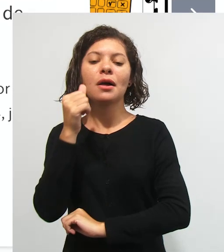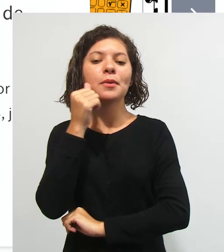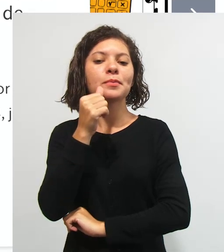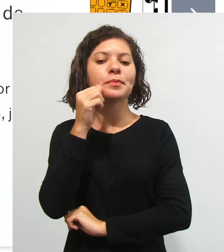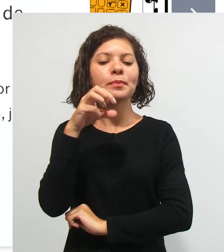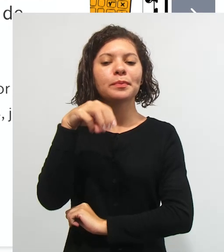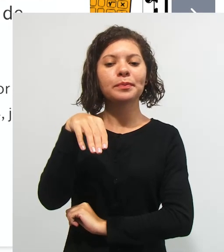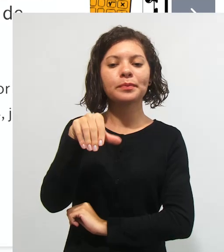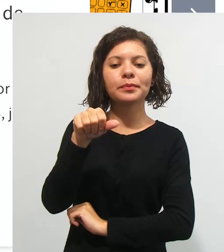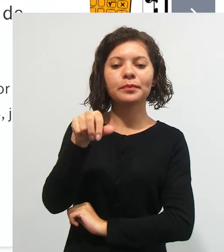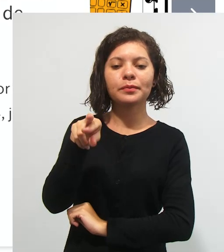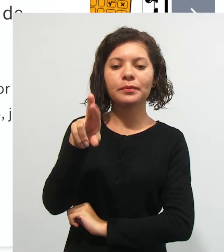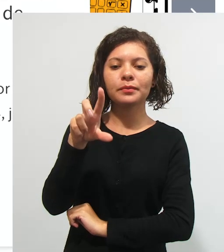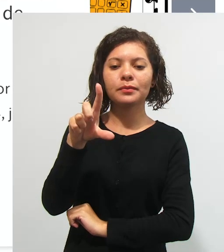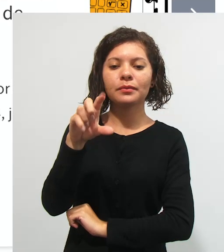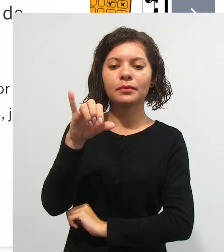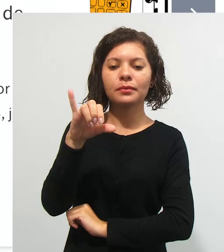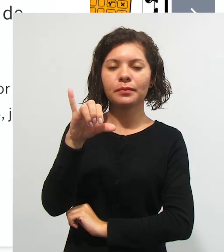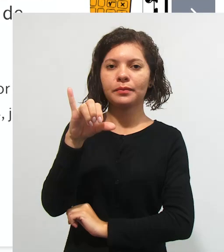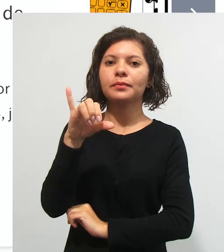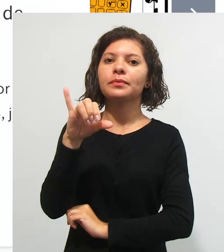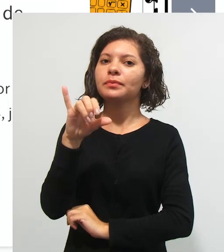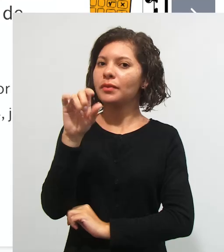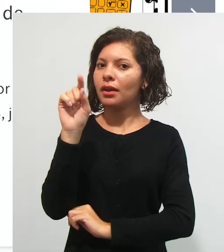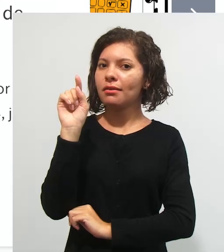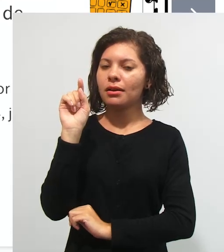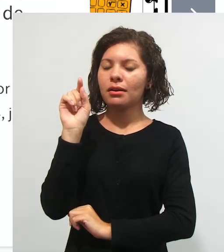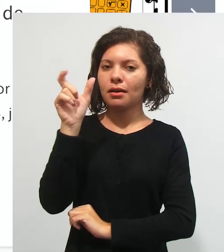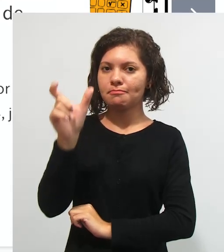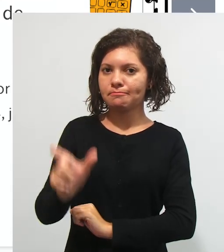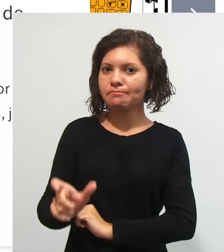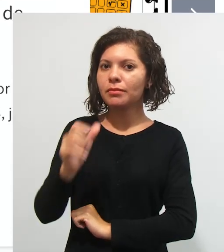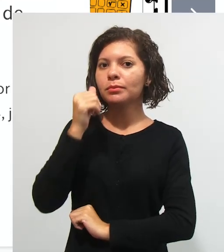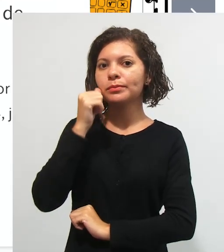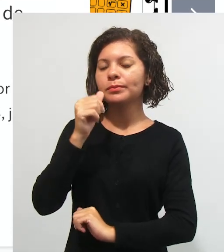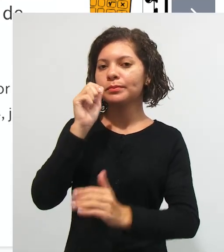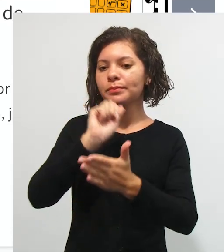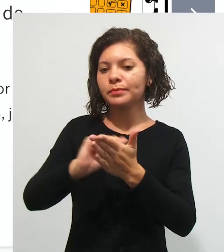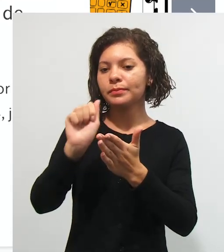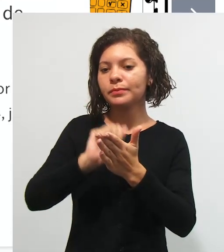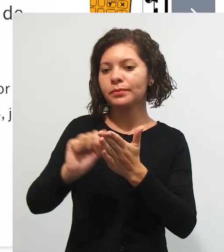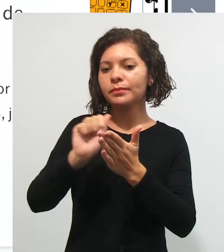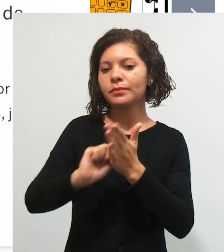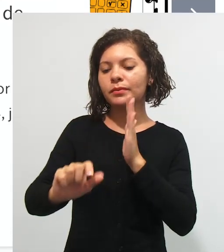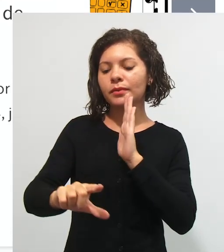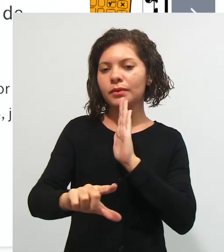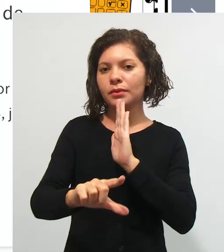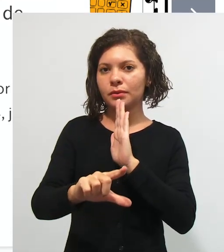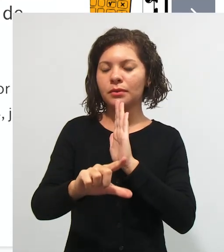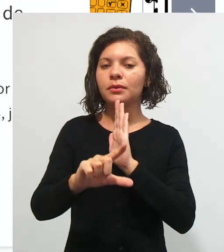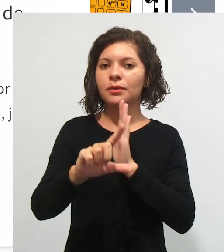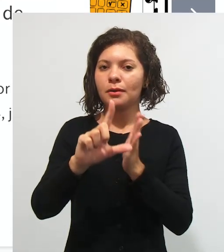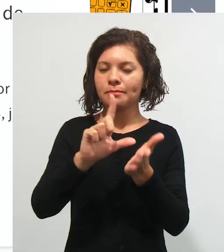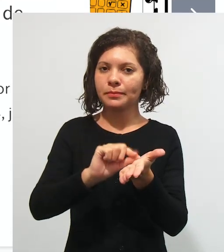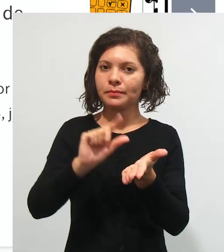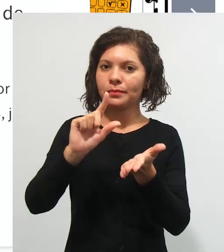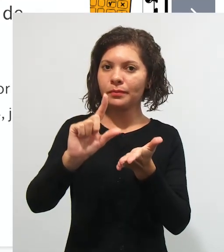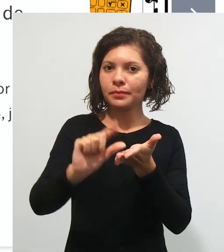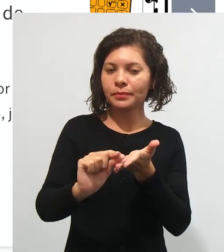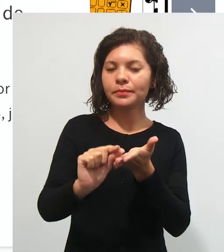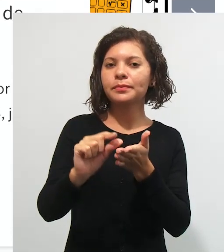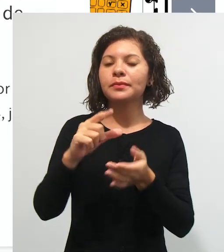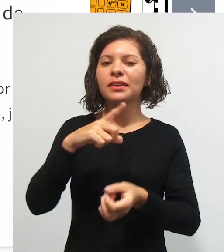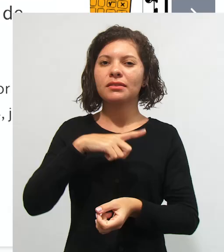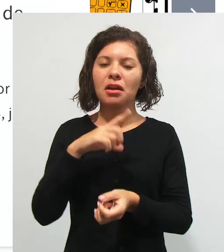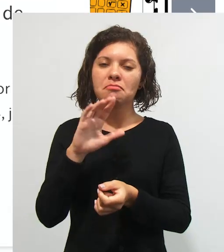em Educação, né, o artigo Pesquisa em Educação é um artigo que tem aproximadamente 10 páginas